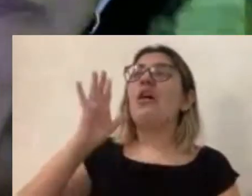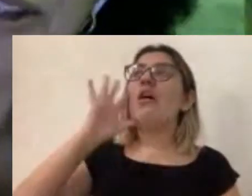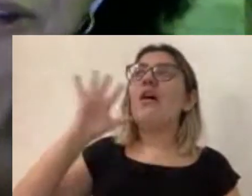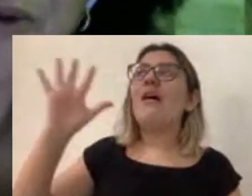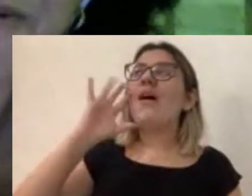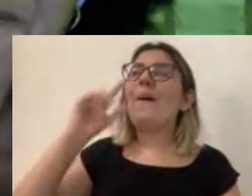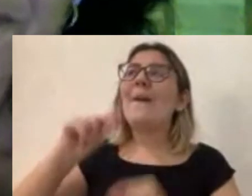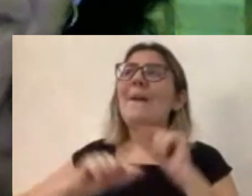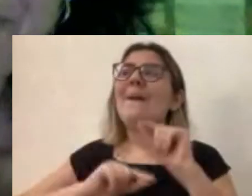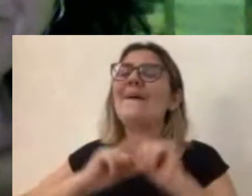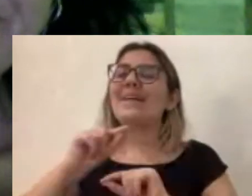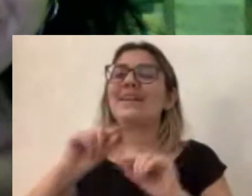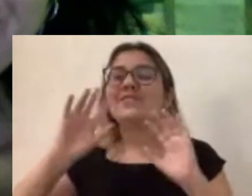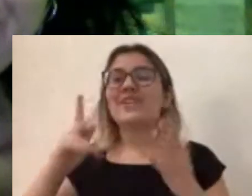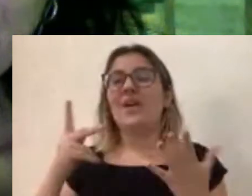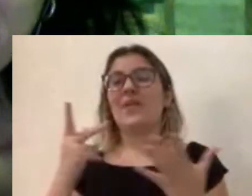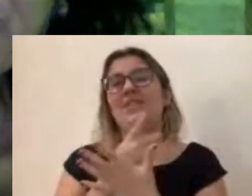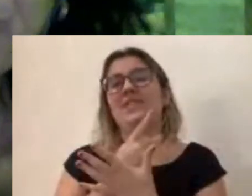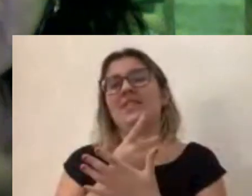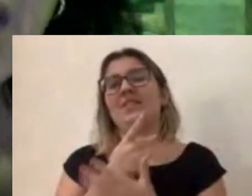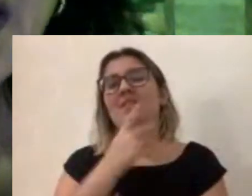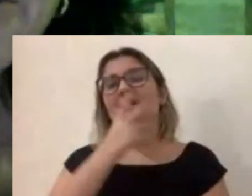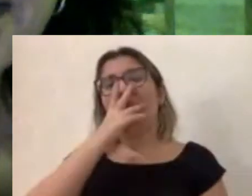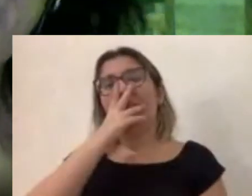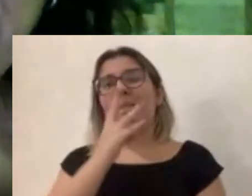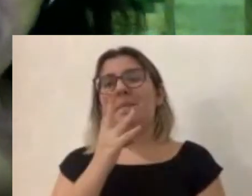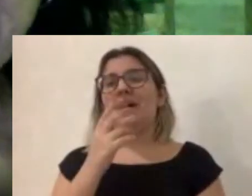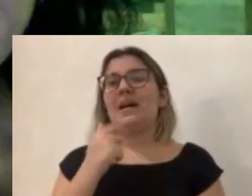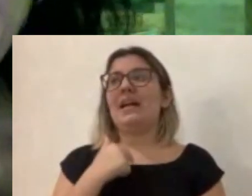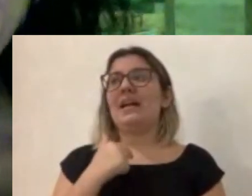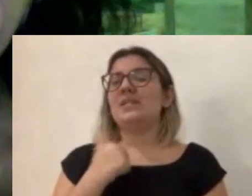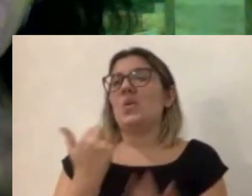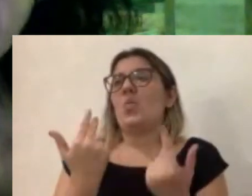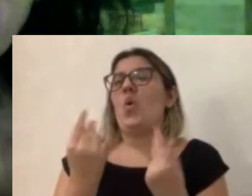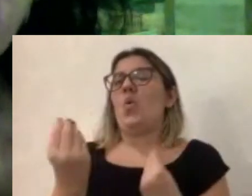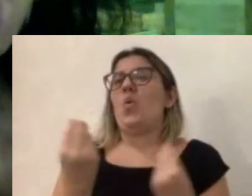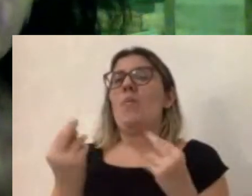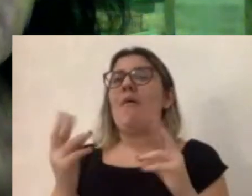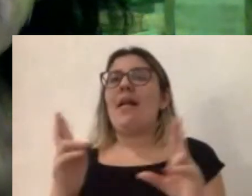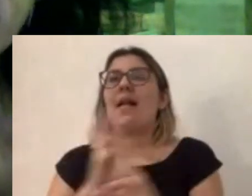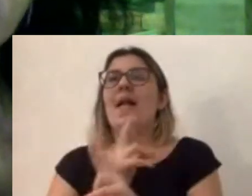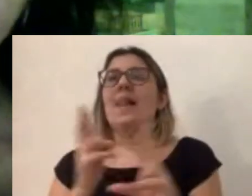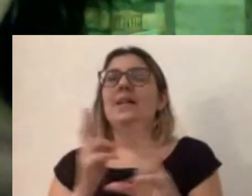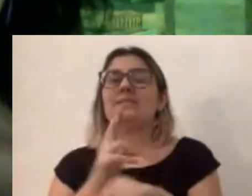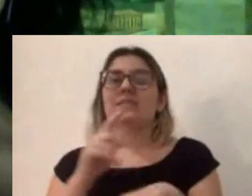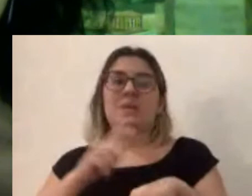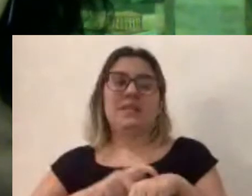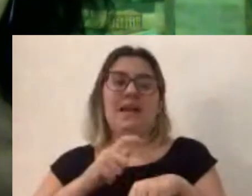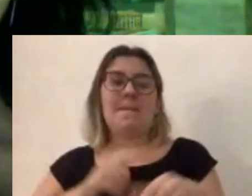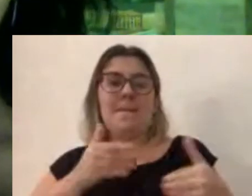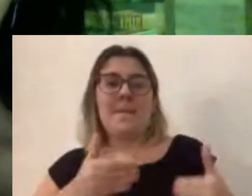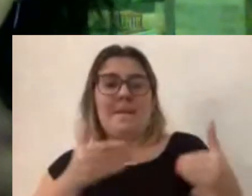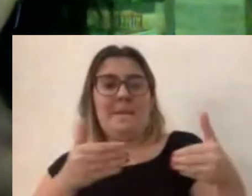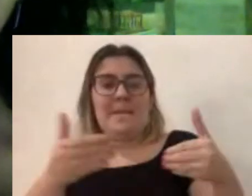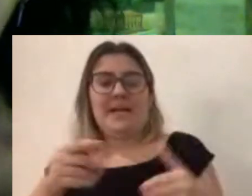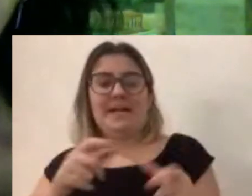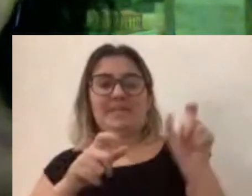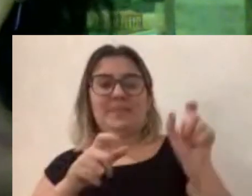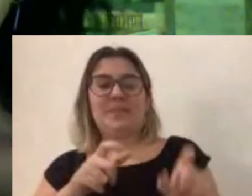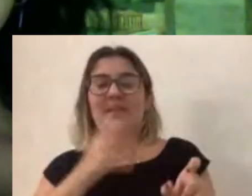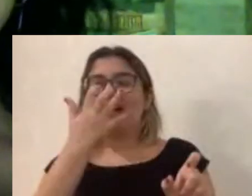já imaginou, o trabalho dele já aconteceu, então nesse sentido é como você se estabelece na